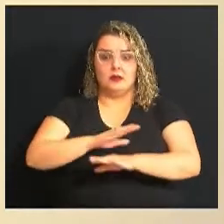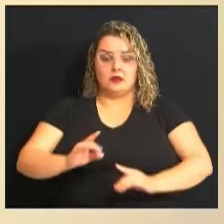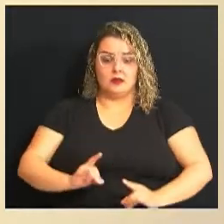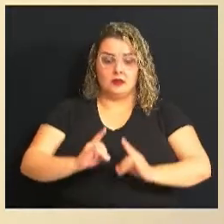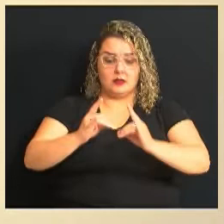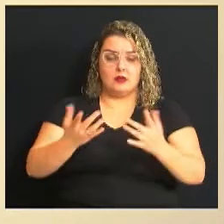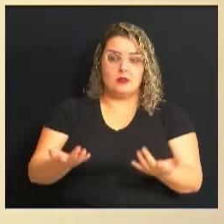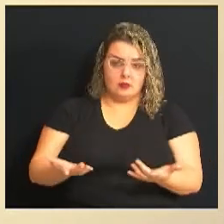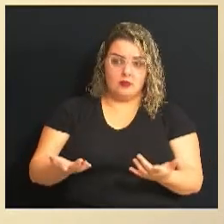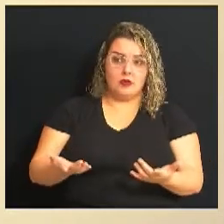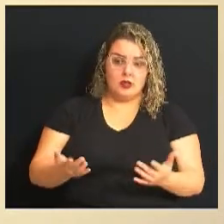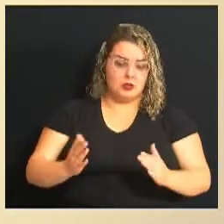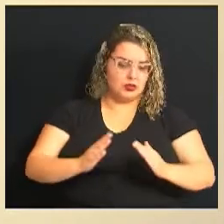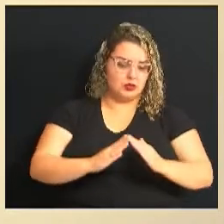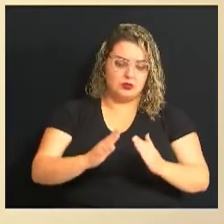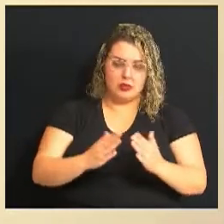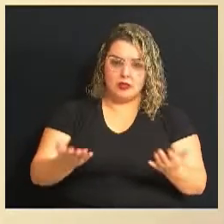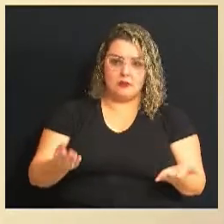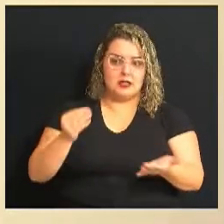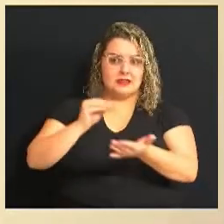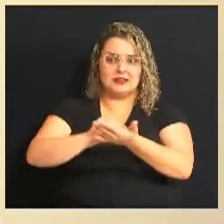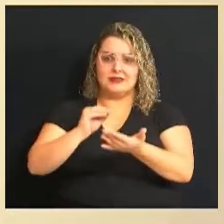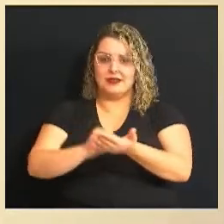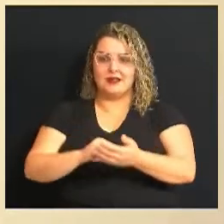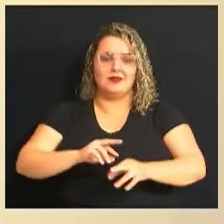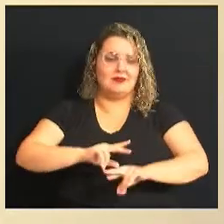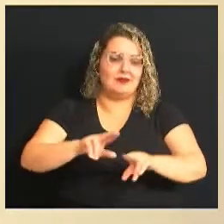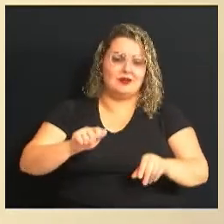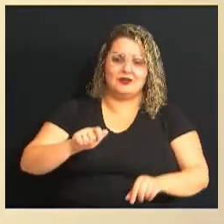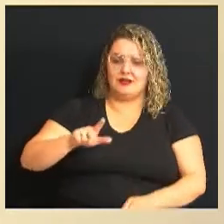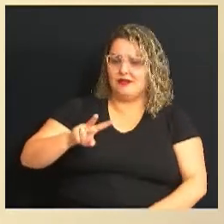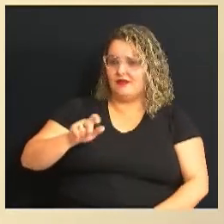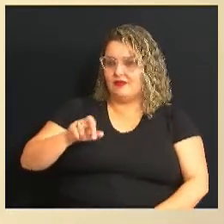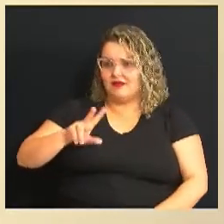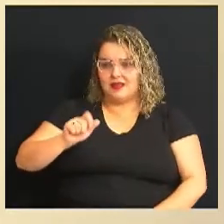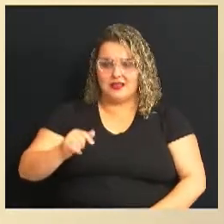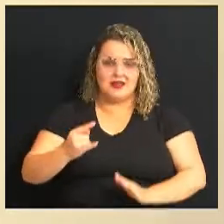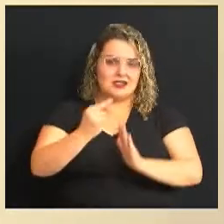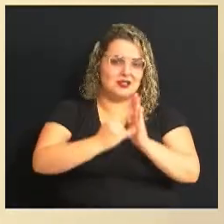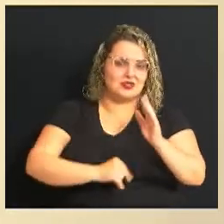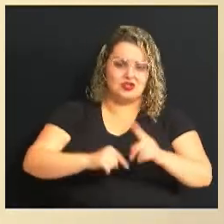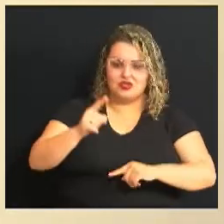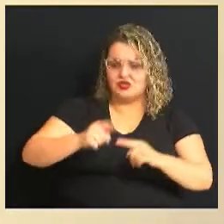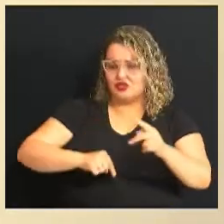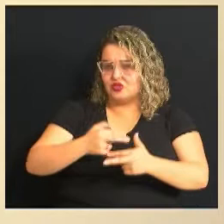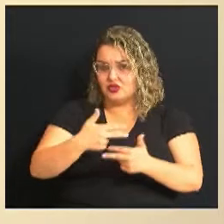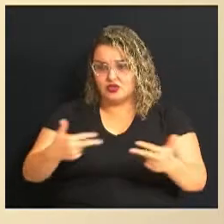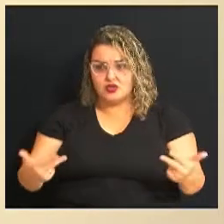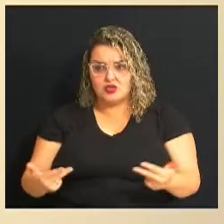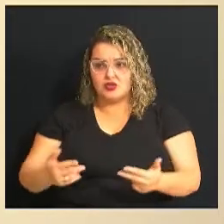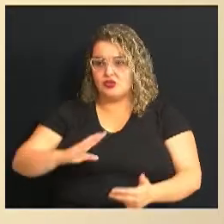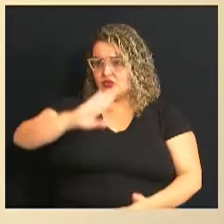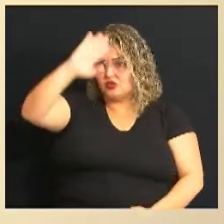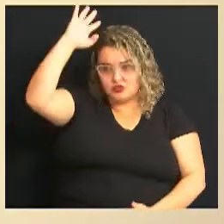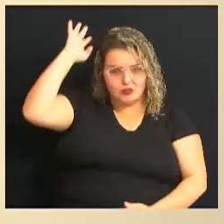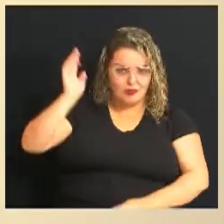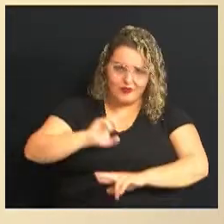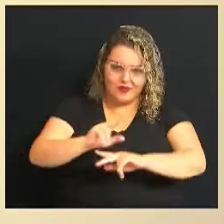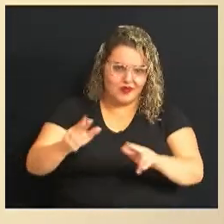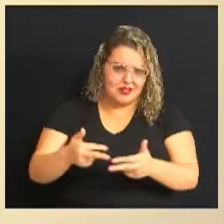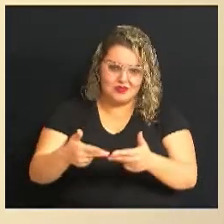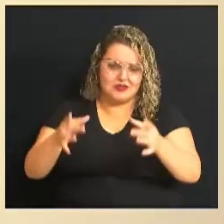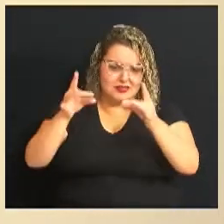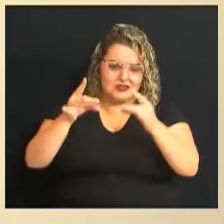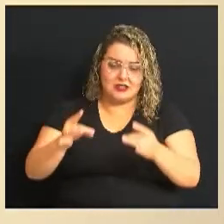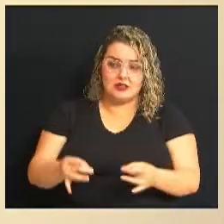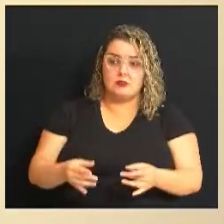você falta uma série de alvarás, de documentação, de equipamentos, de bombeiro, enfim, falta detalhes para que